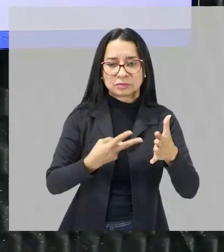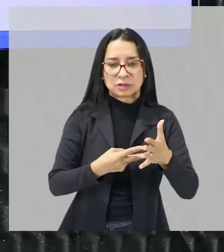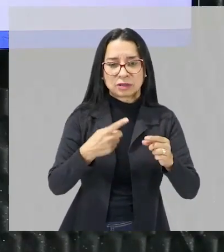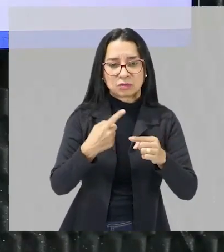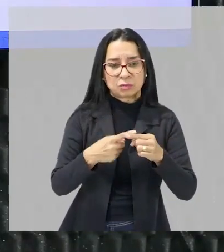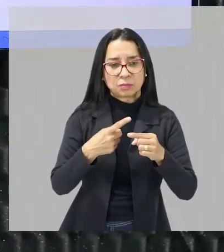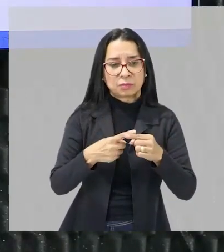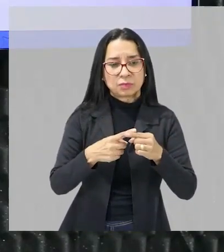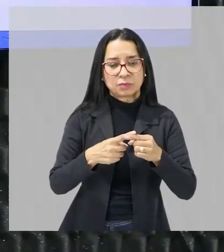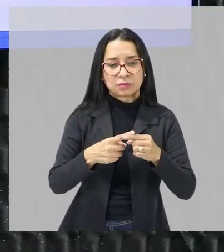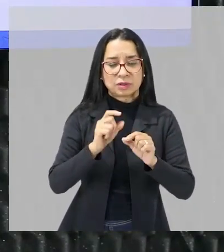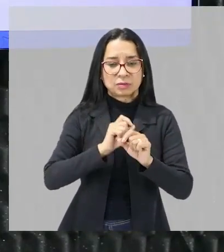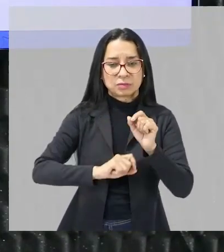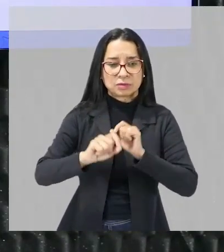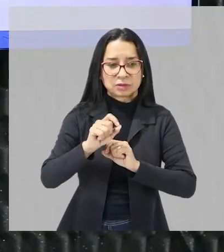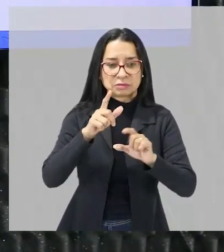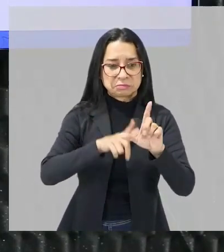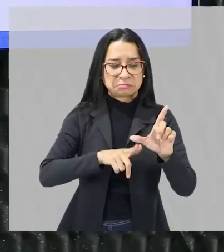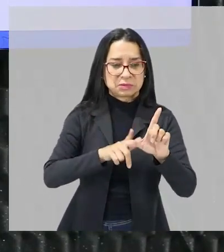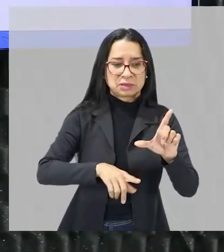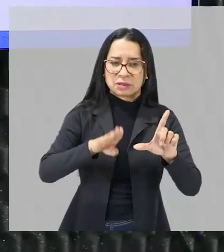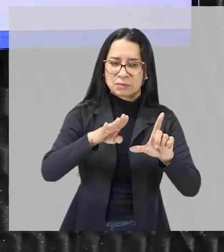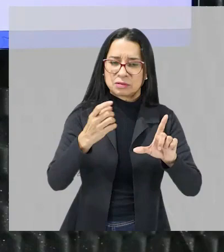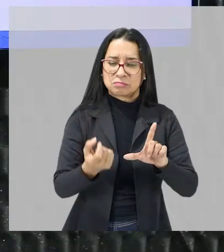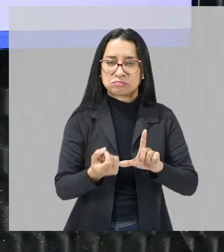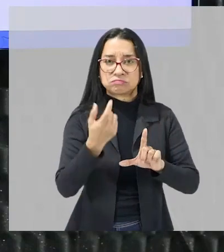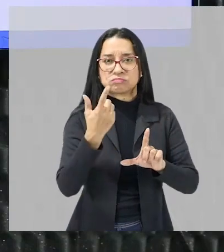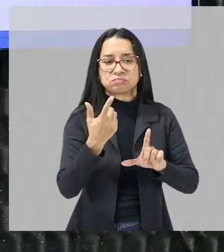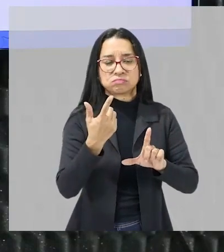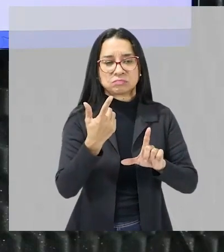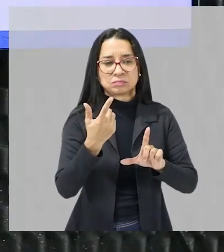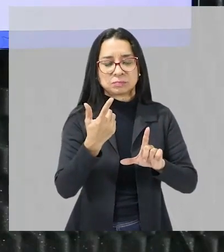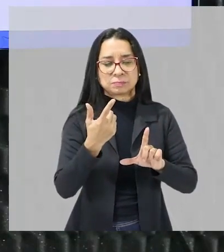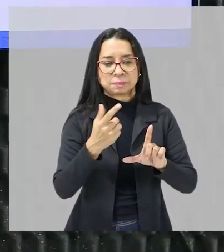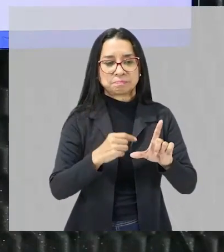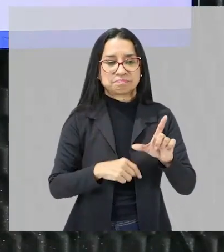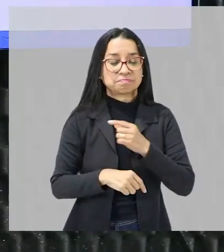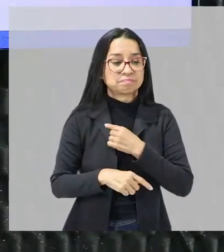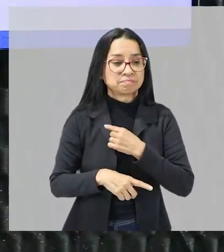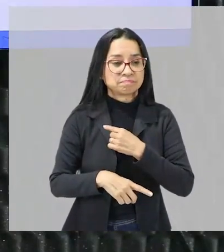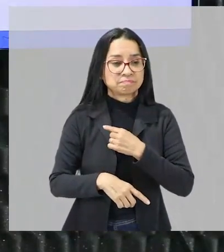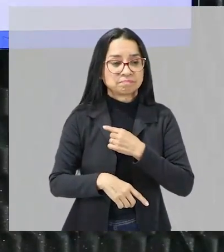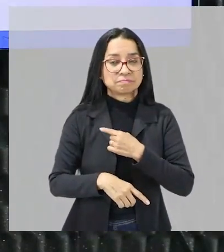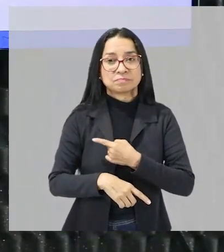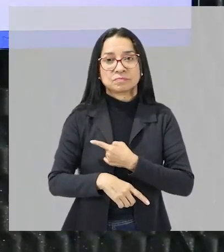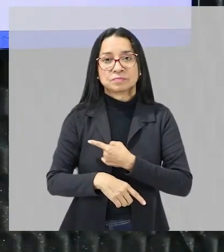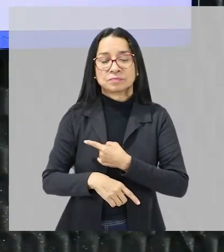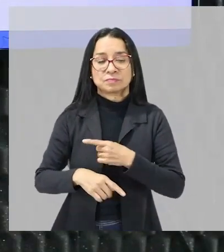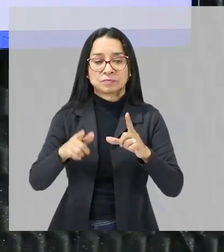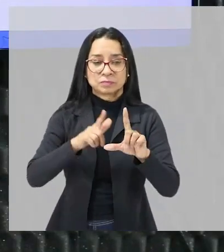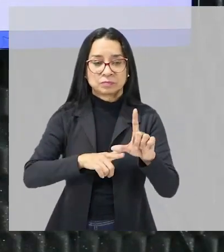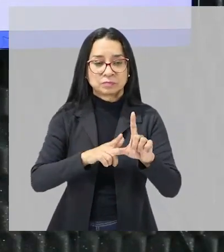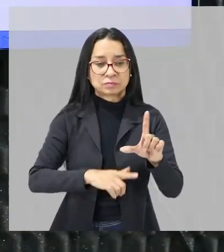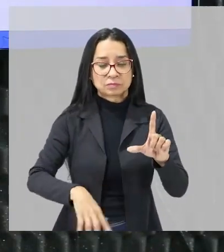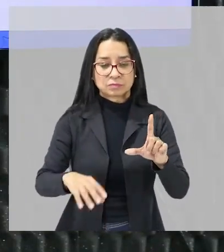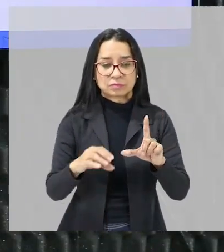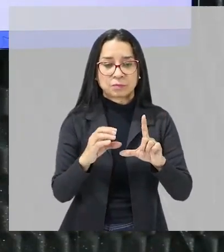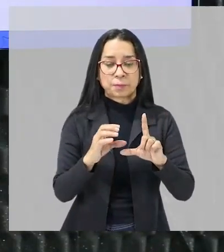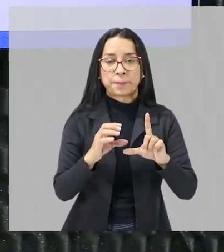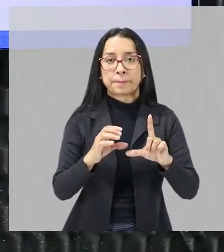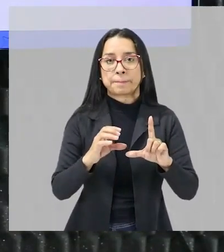ideologias. Então aí a letra B fica um pouco estranha, né? A letra A, por enquanto, ainda é a melhor opção. Letra C.